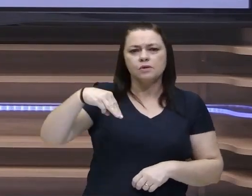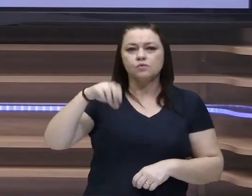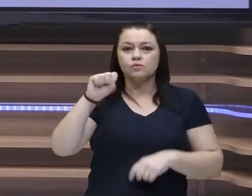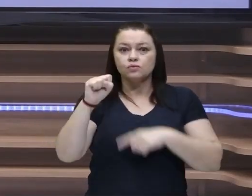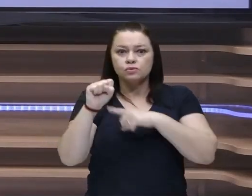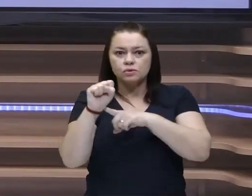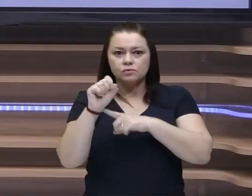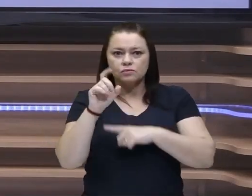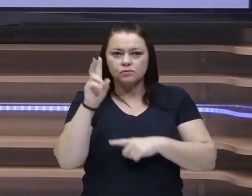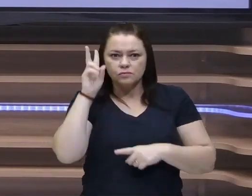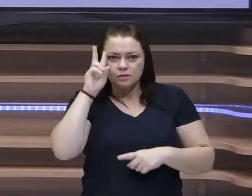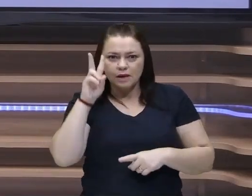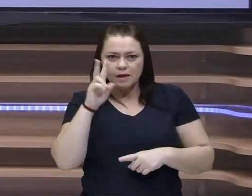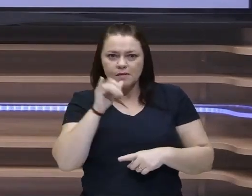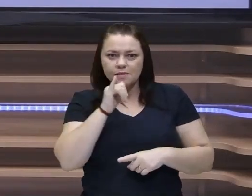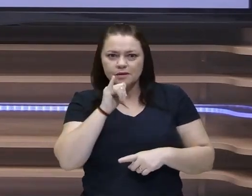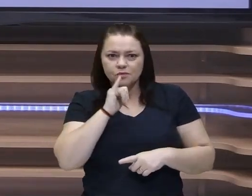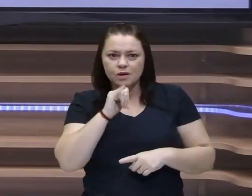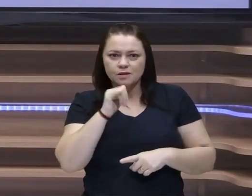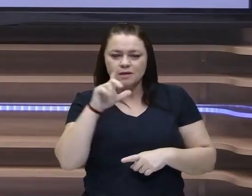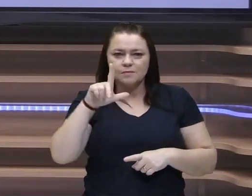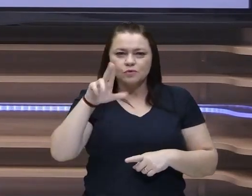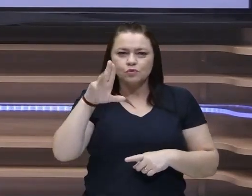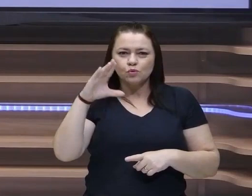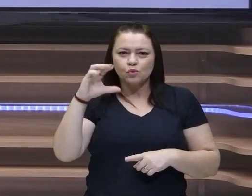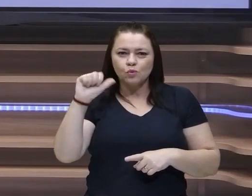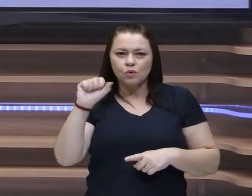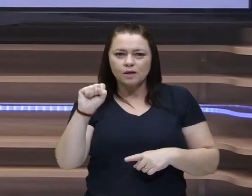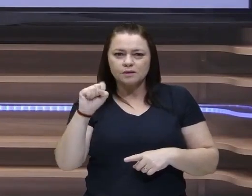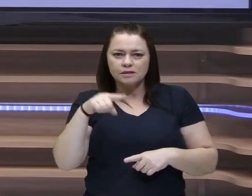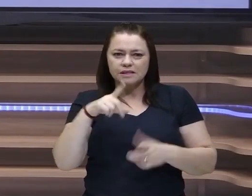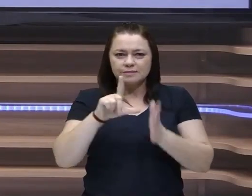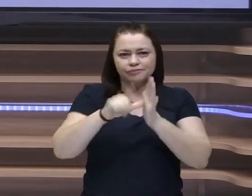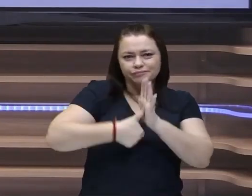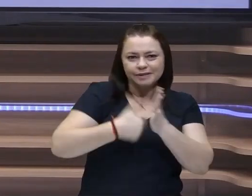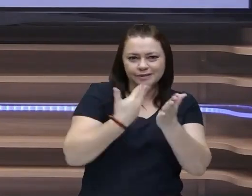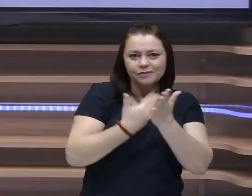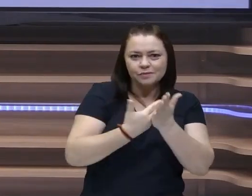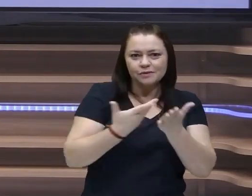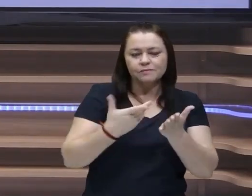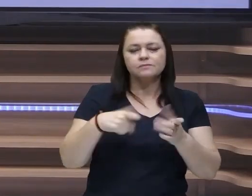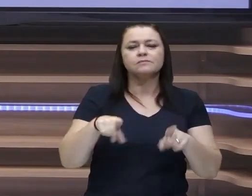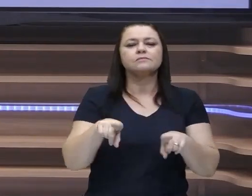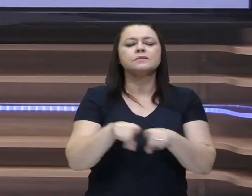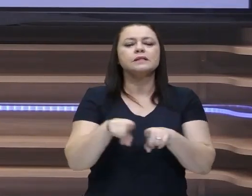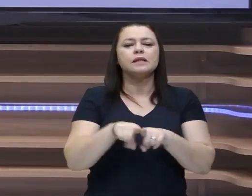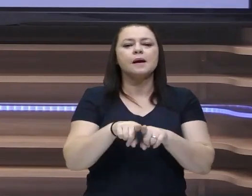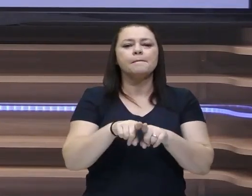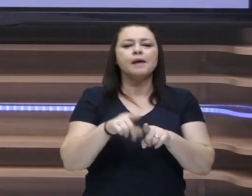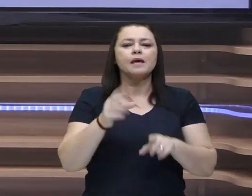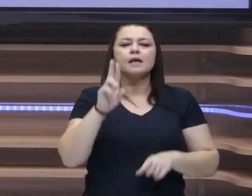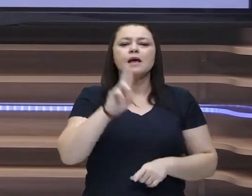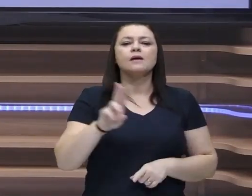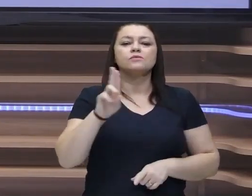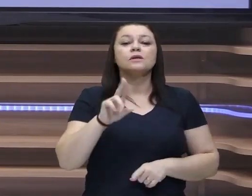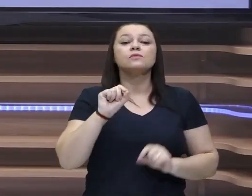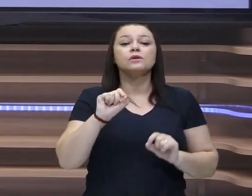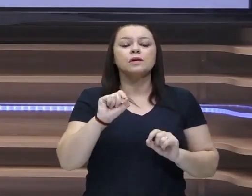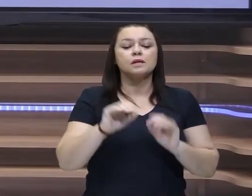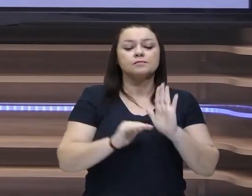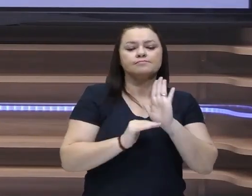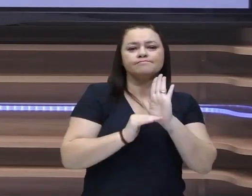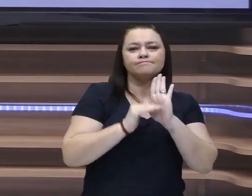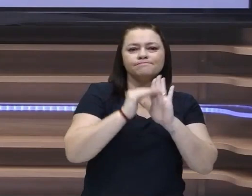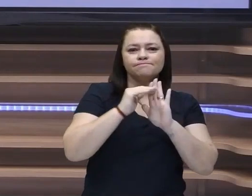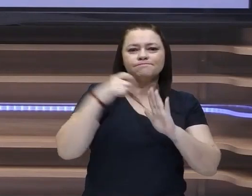exemplo do Lucas, que quase se atrasou para a aula? E também nós temos as medidas o quê? De temperatura, não é verdade? Quando o Lucas ficou